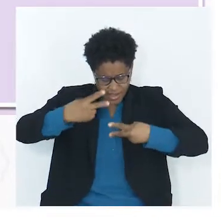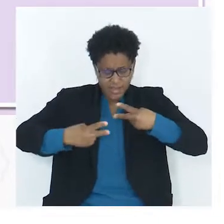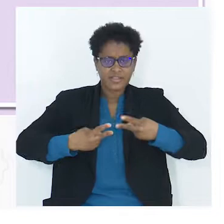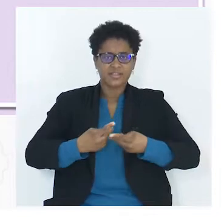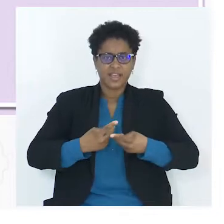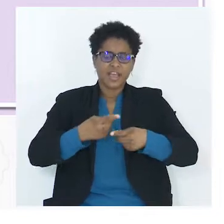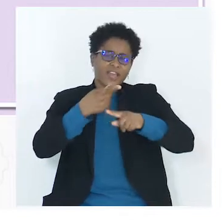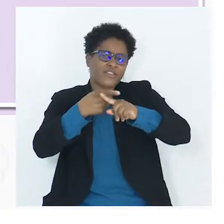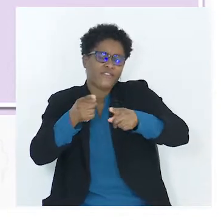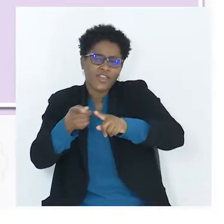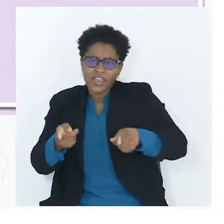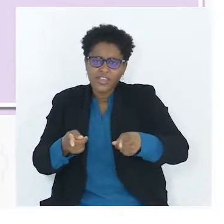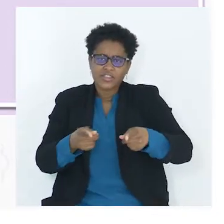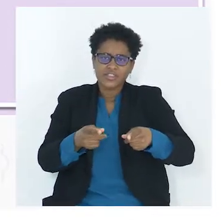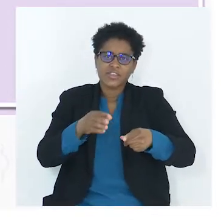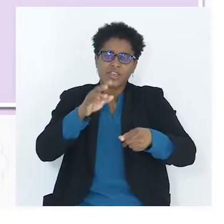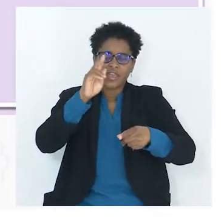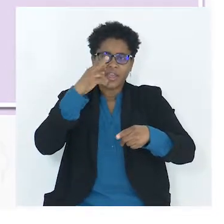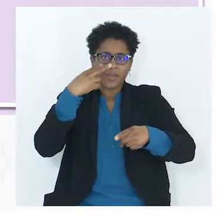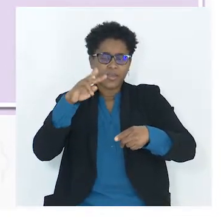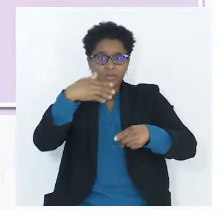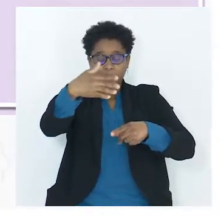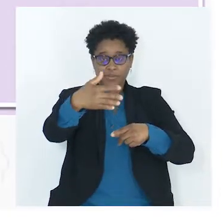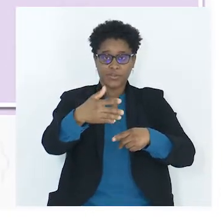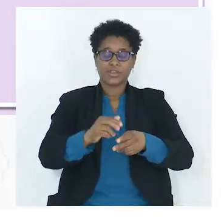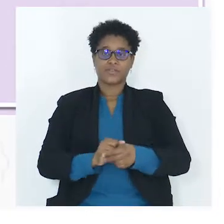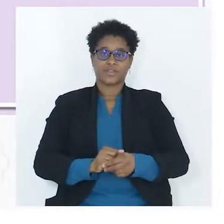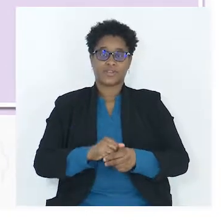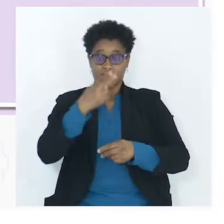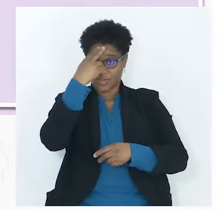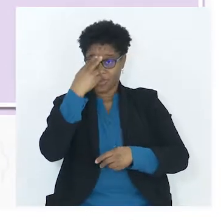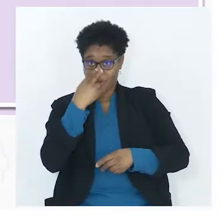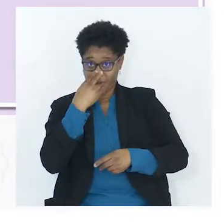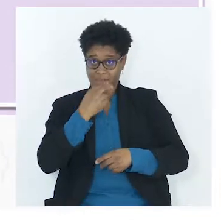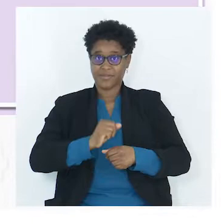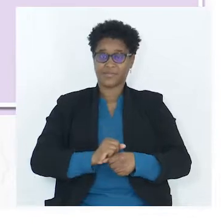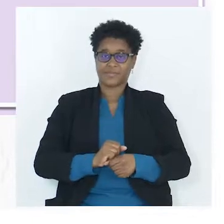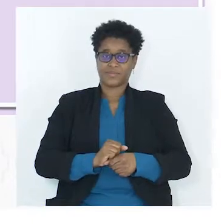Analisar as diferentes perspectivas da história,